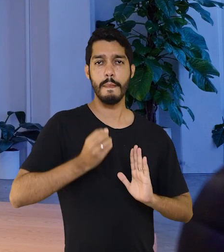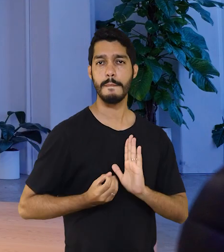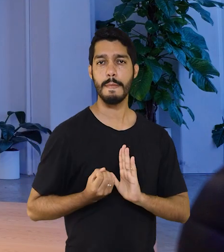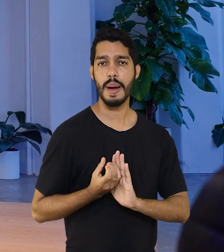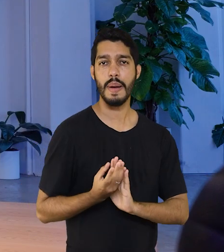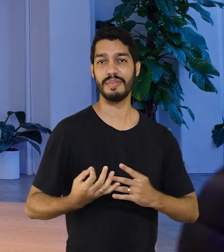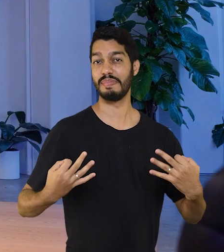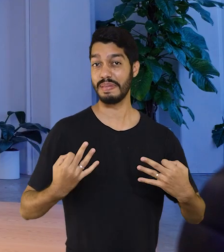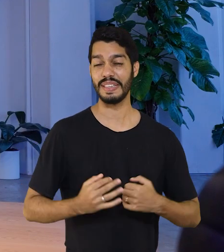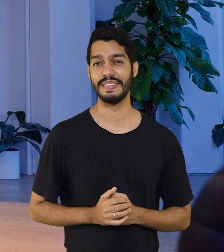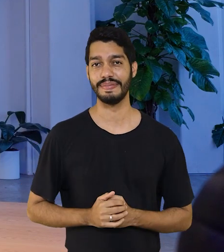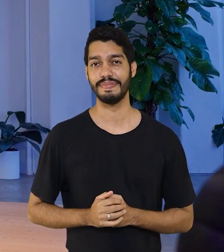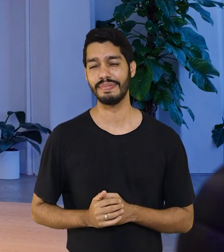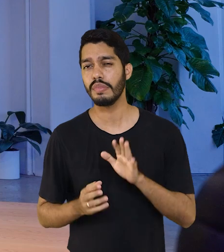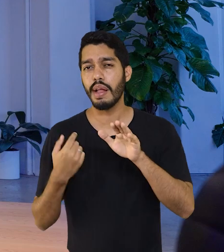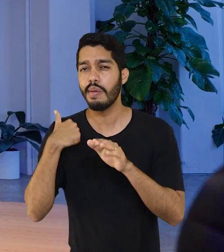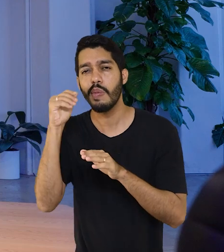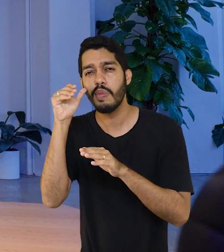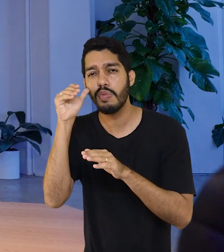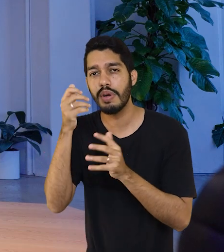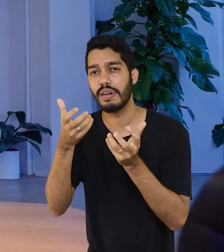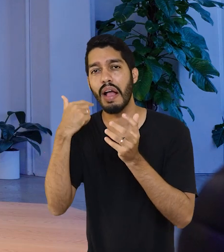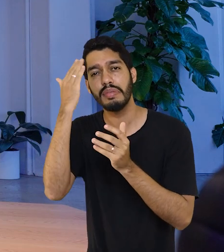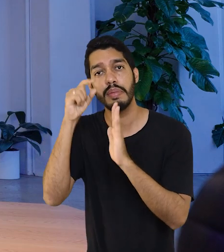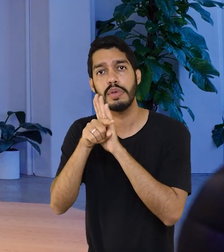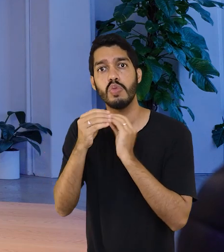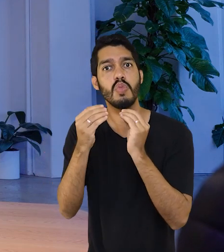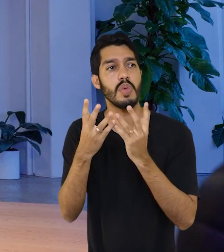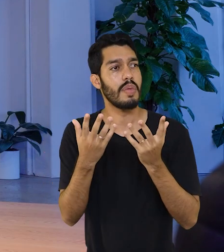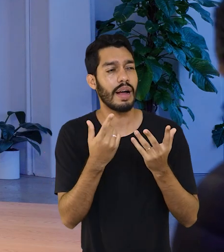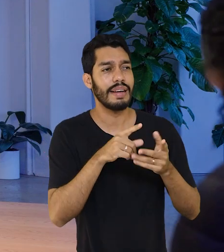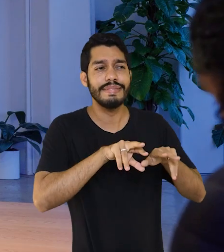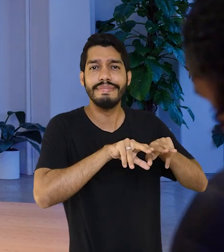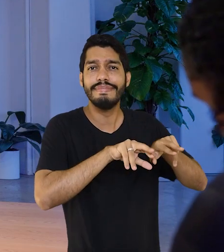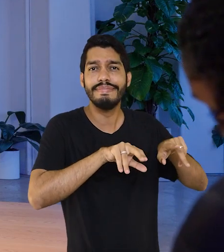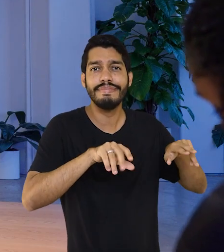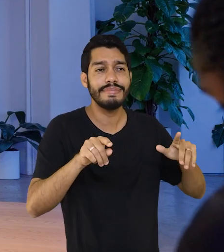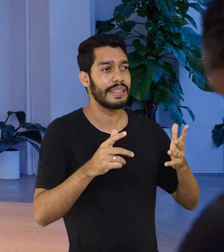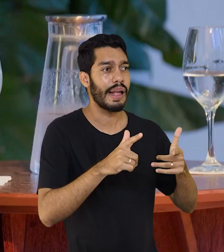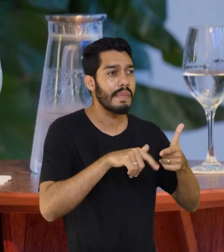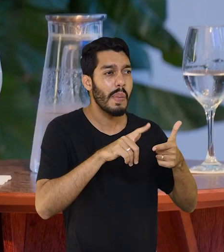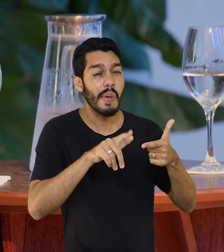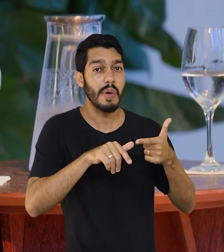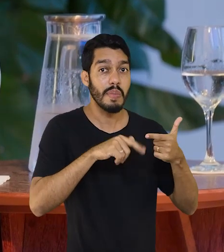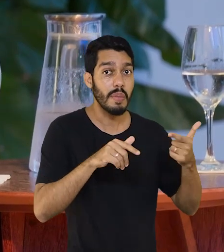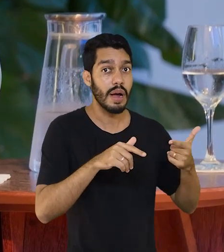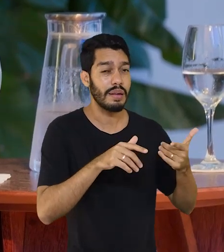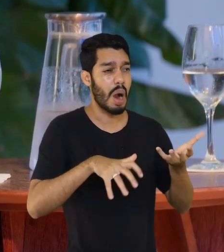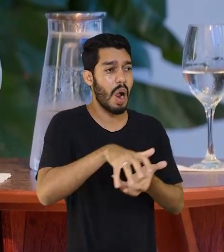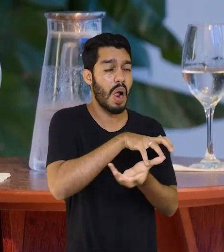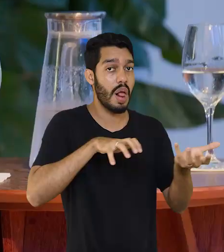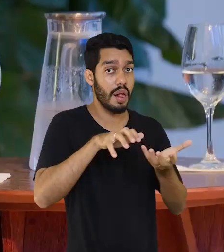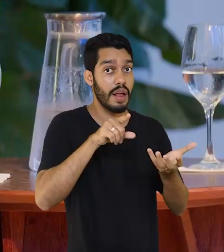inteligente, produtivo. Eu estou muito curiosa para saber como é que vocês conseguem separar barulho, ruído, do